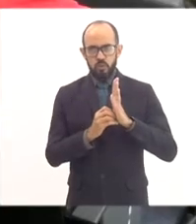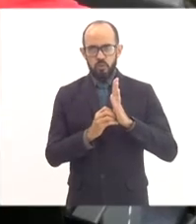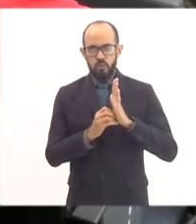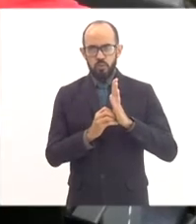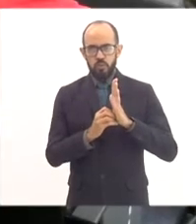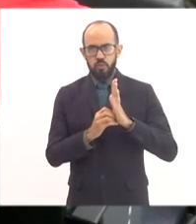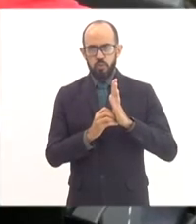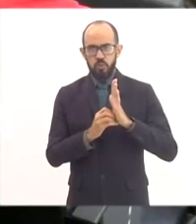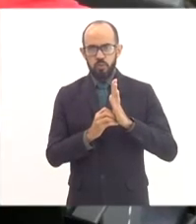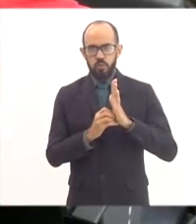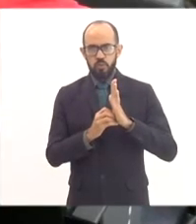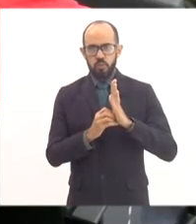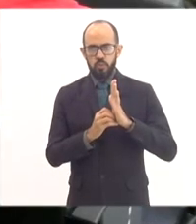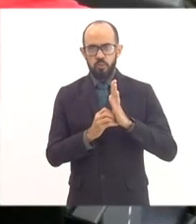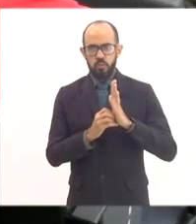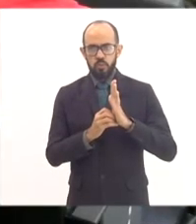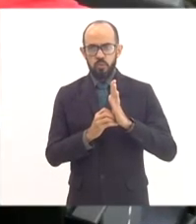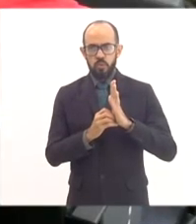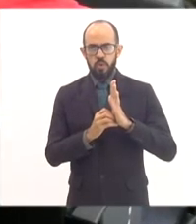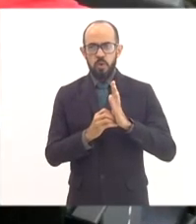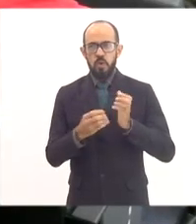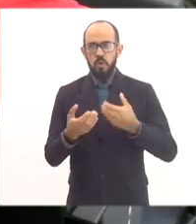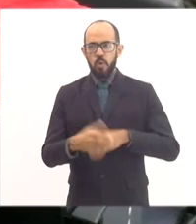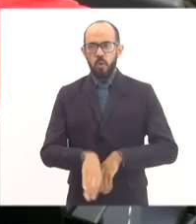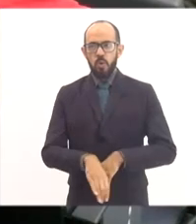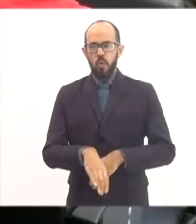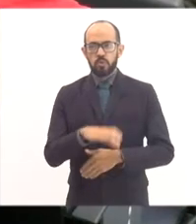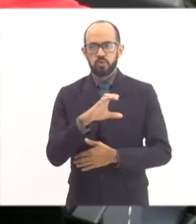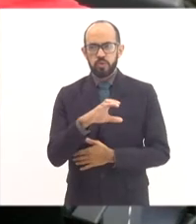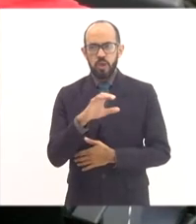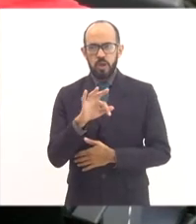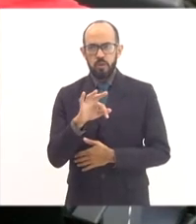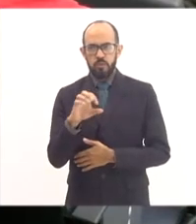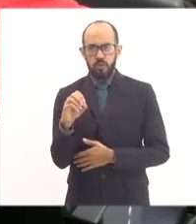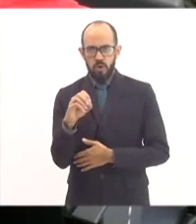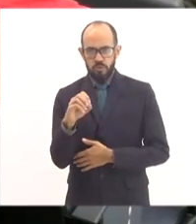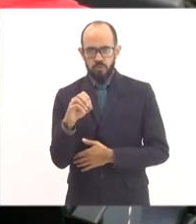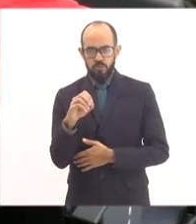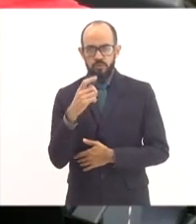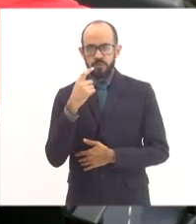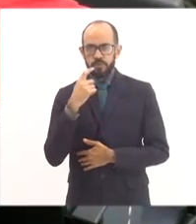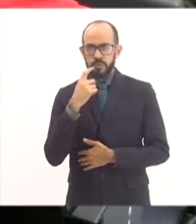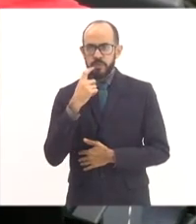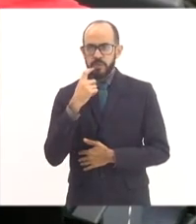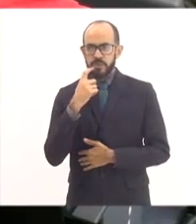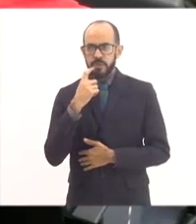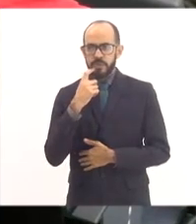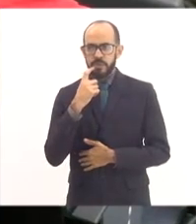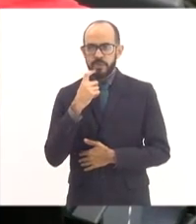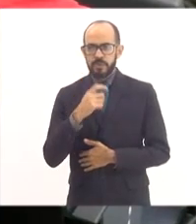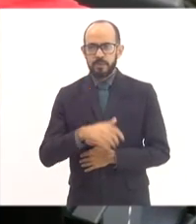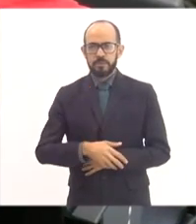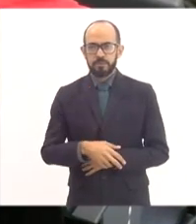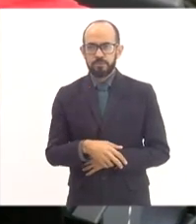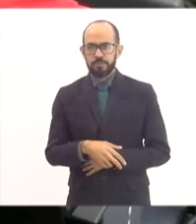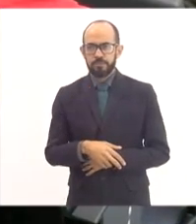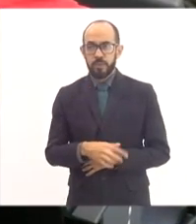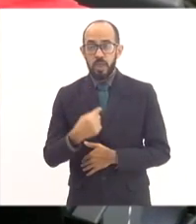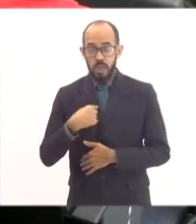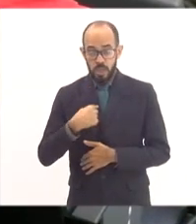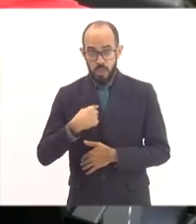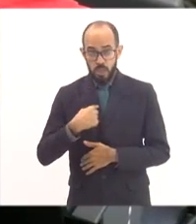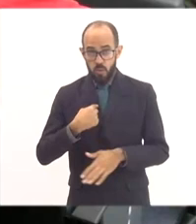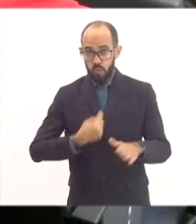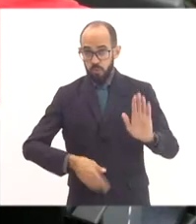Como item da pauta, o concurso CFO, exclusivo o concurso CFO. Estou garantindo, e